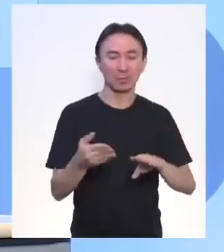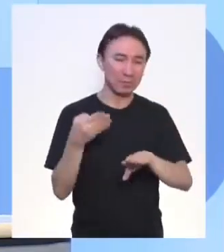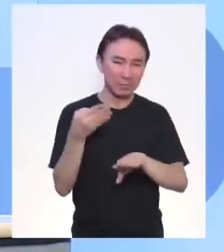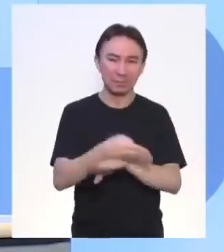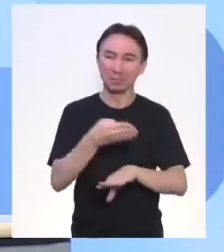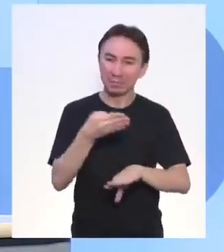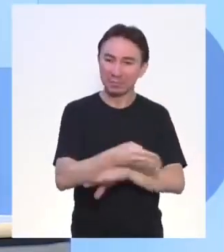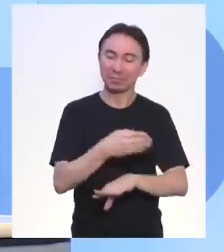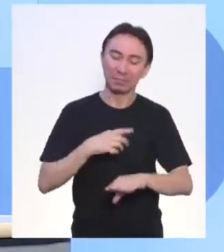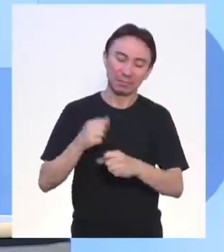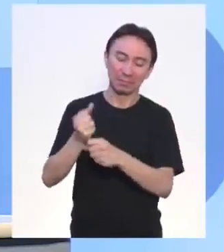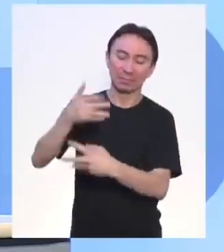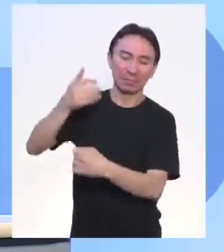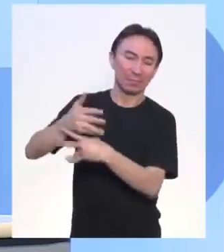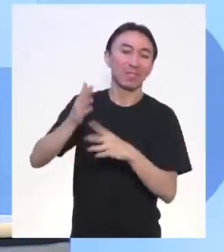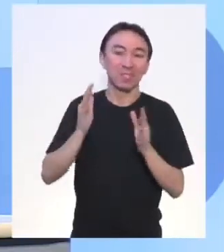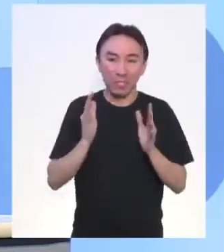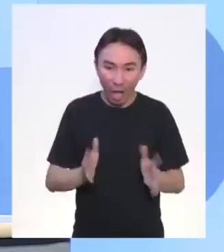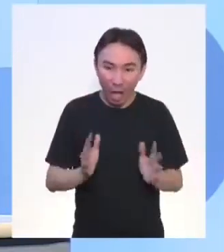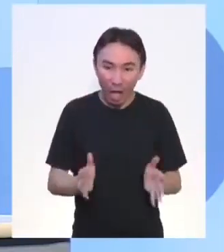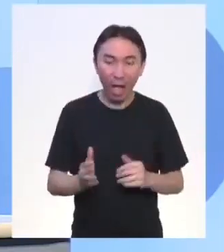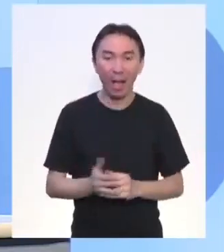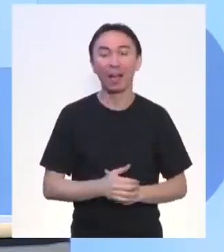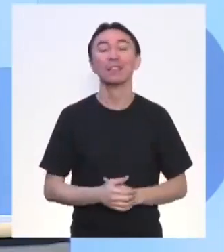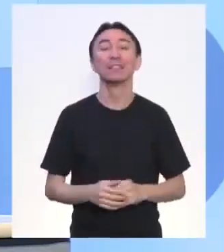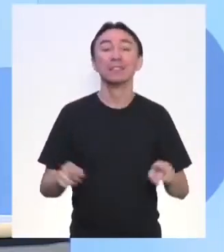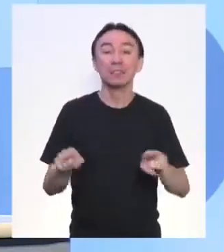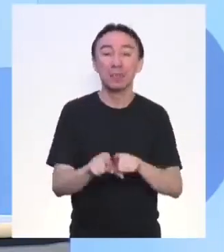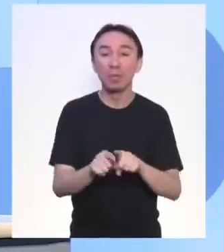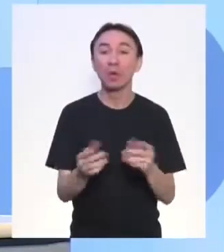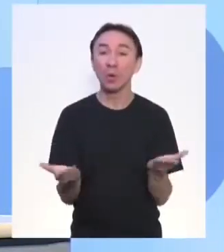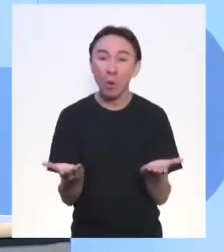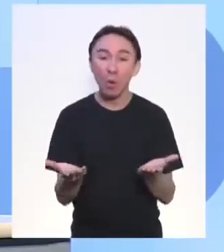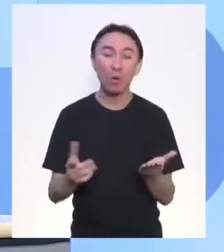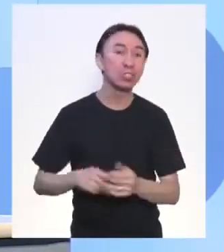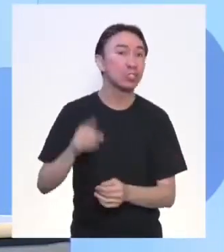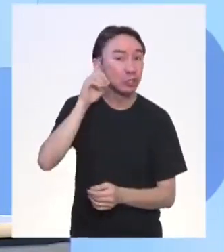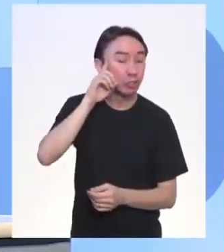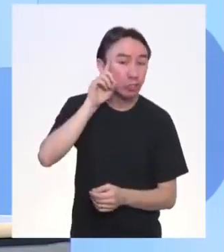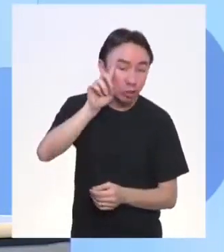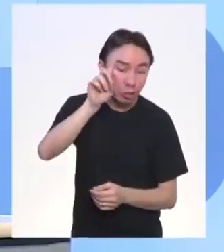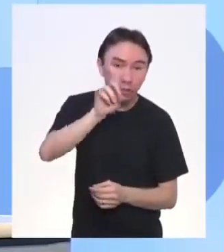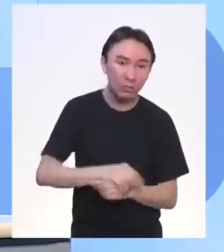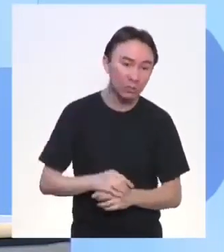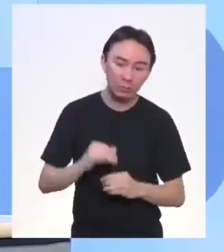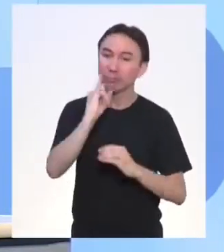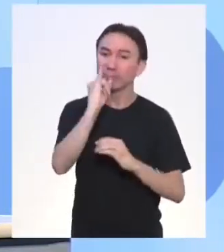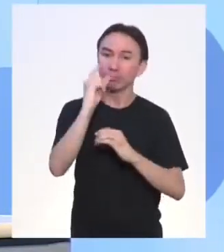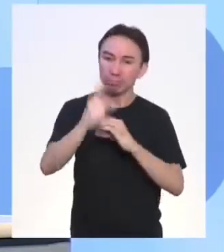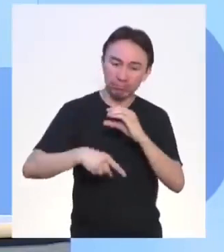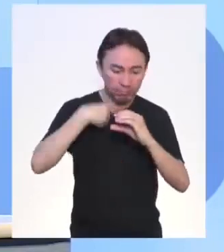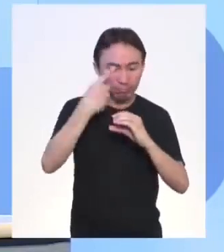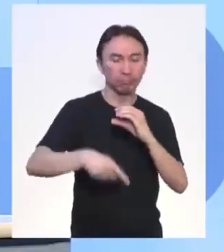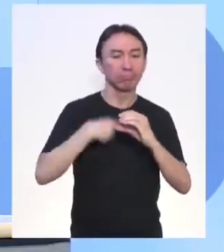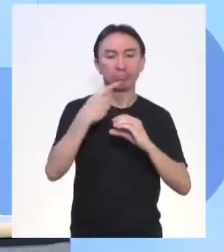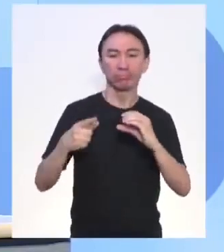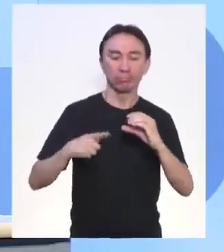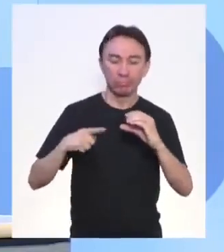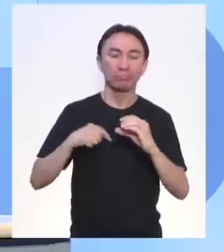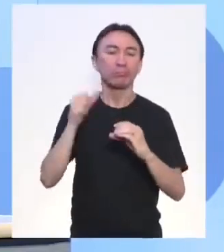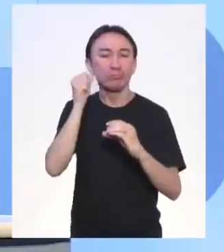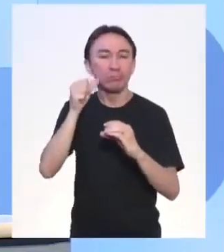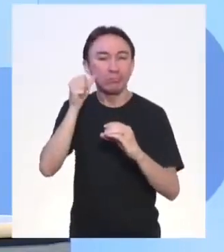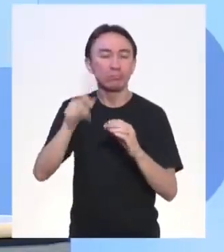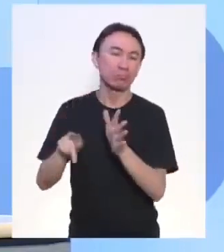no chat, tá? E desejar um feliz Dia Internacional das Mulheres para todas as mulheres que nos acompanham. Sejam